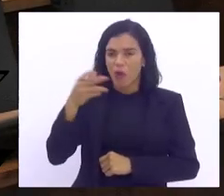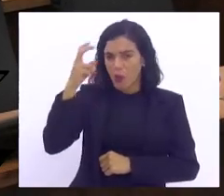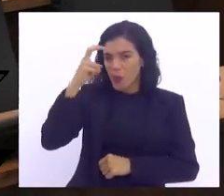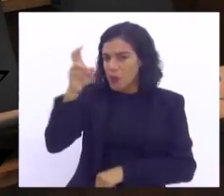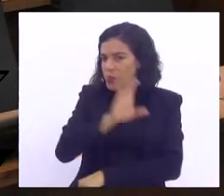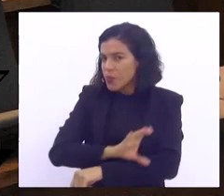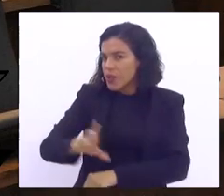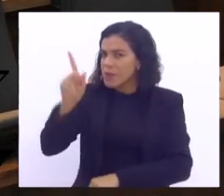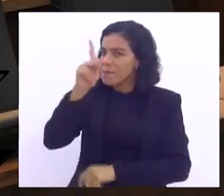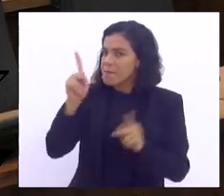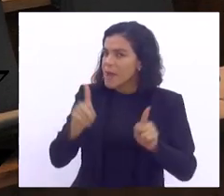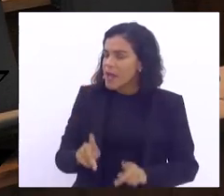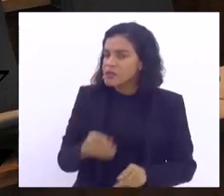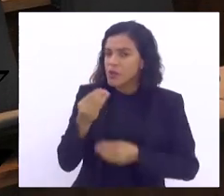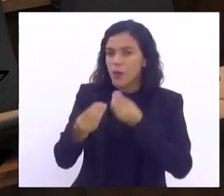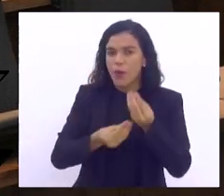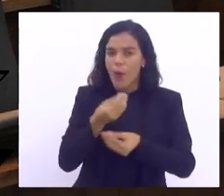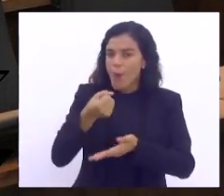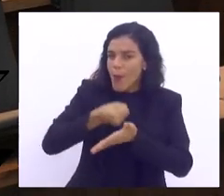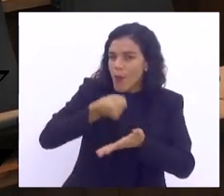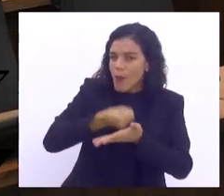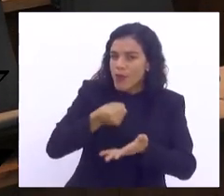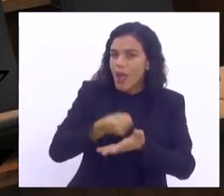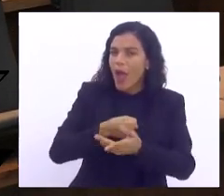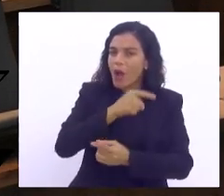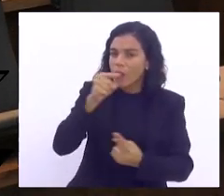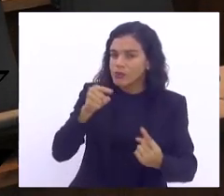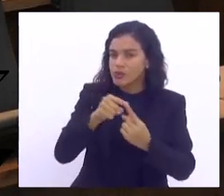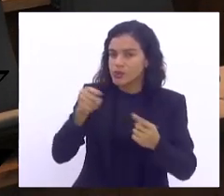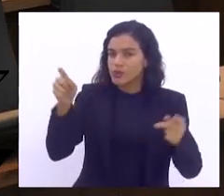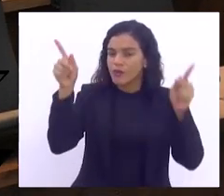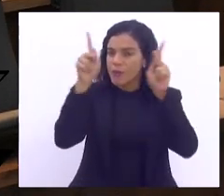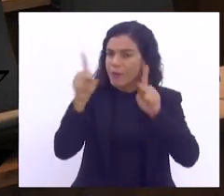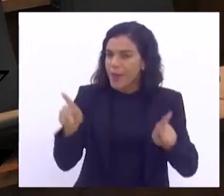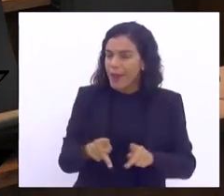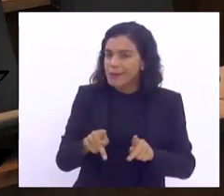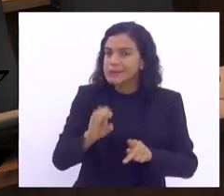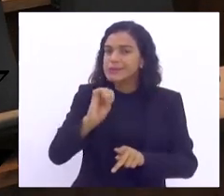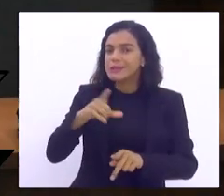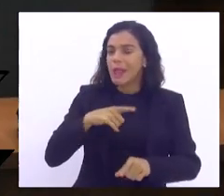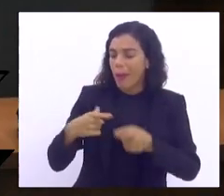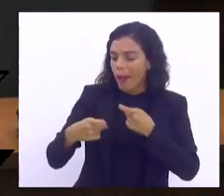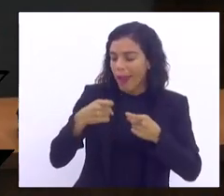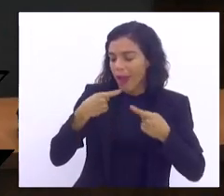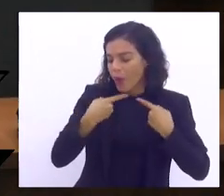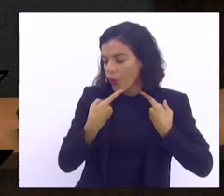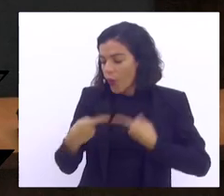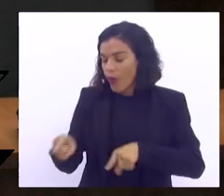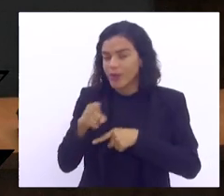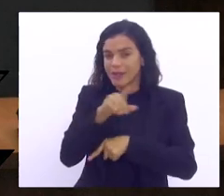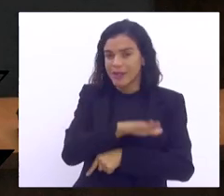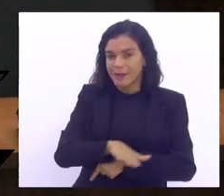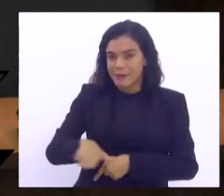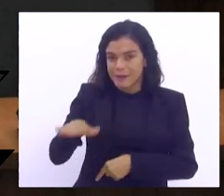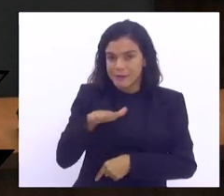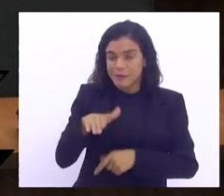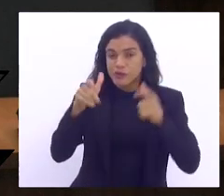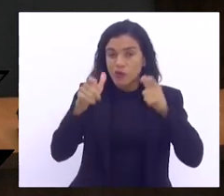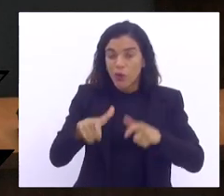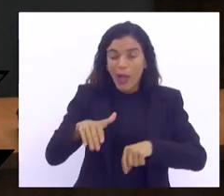como pensar em lutar numa cultura de paz se existe uma guerra contra a criança, por exemplo? Se o lugar mais